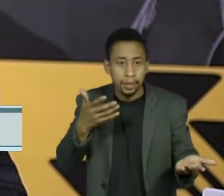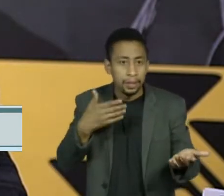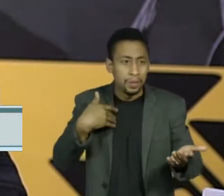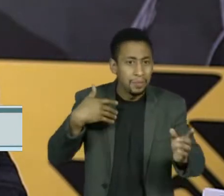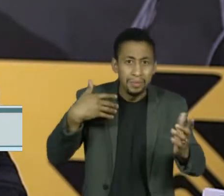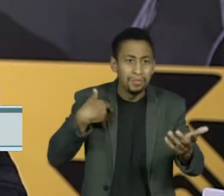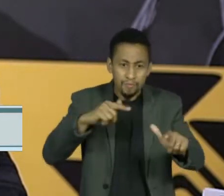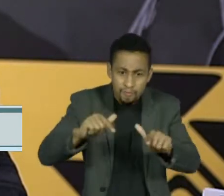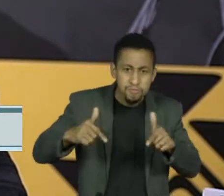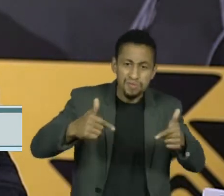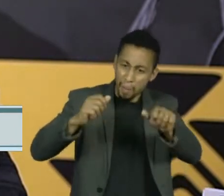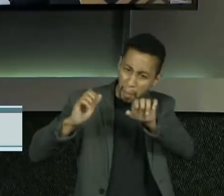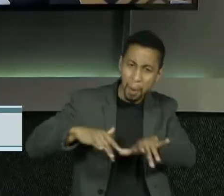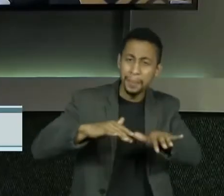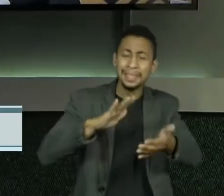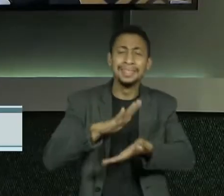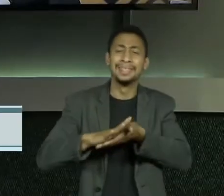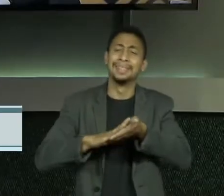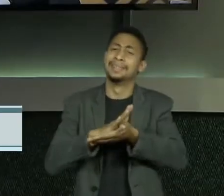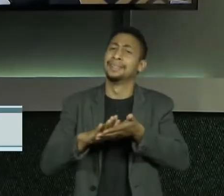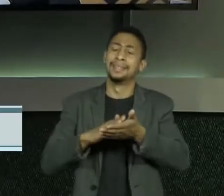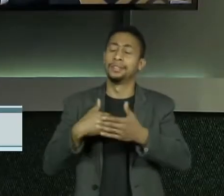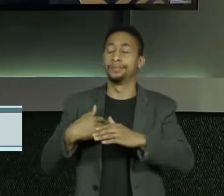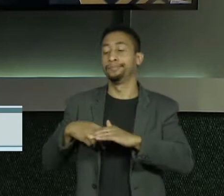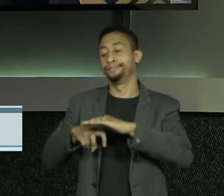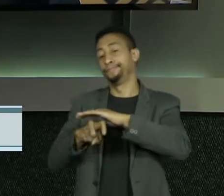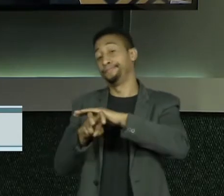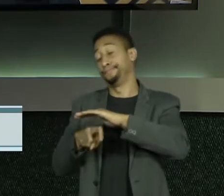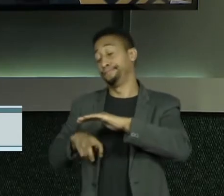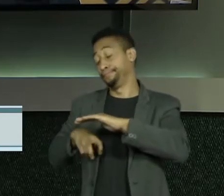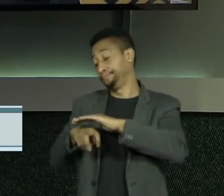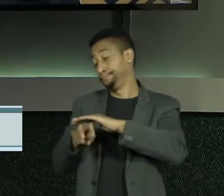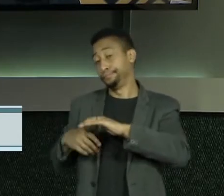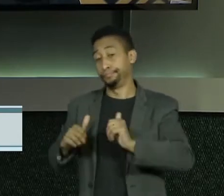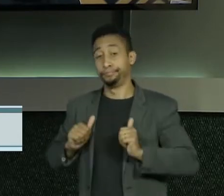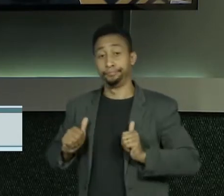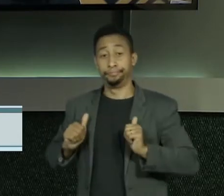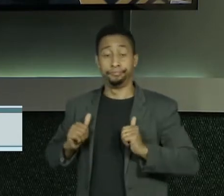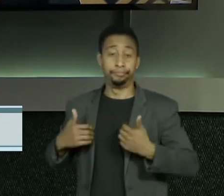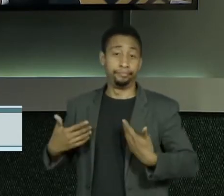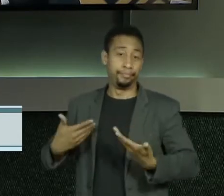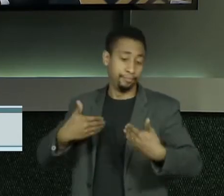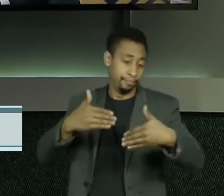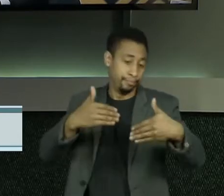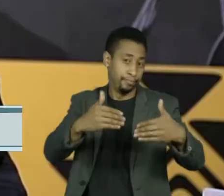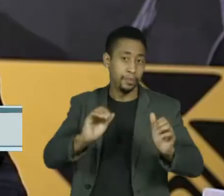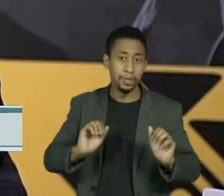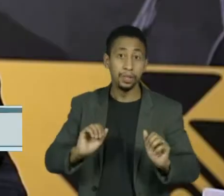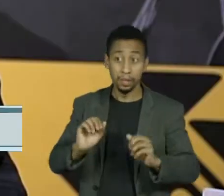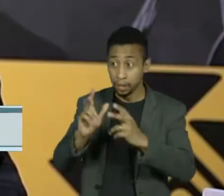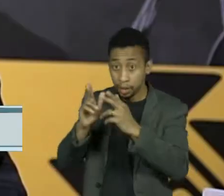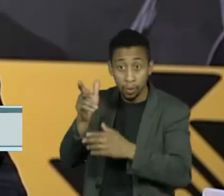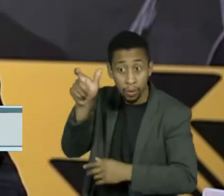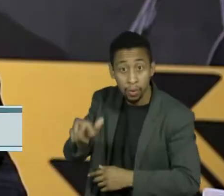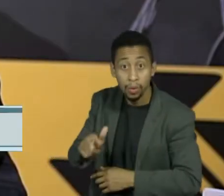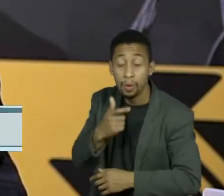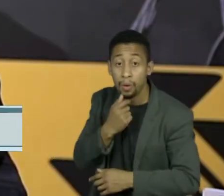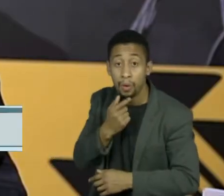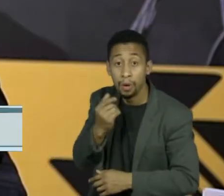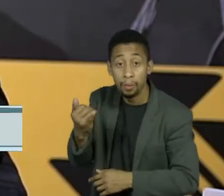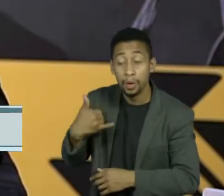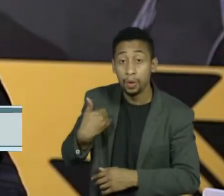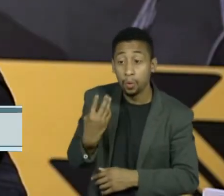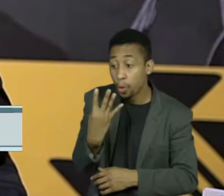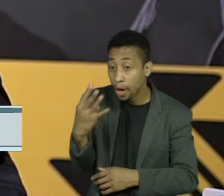cadeira, não nos tire no conforto das nossas poltronas, quando pessoas como esse brasileiros de 40